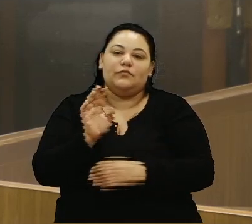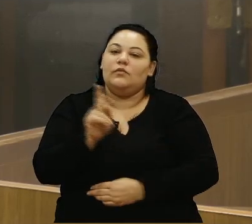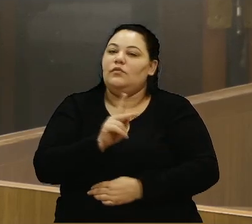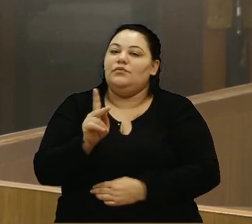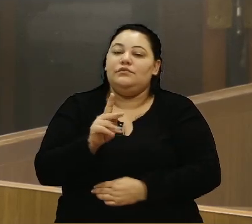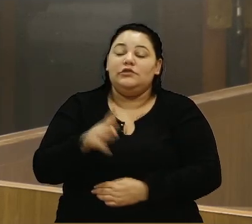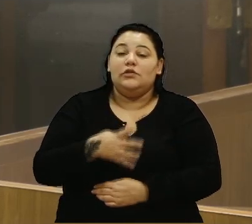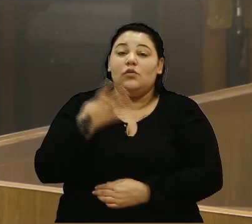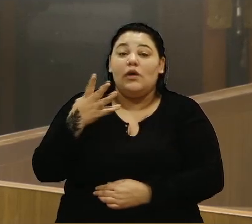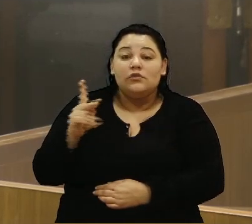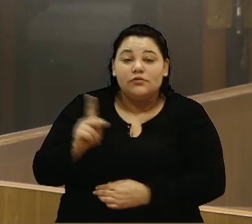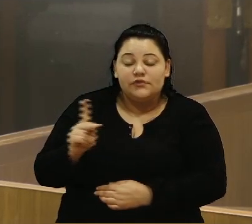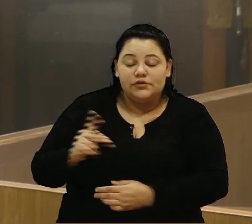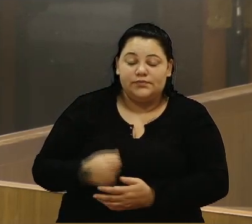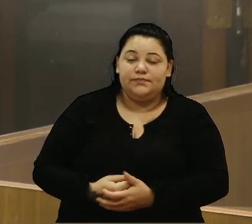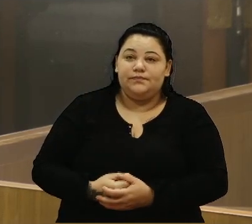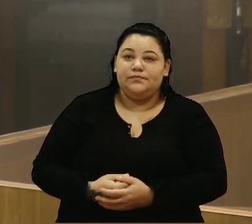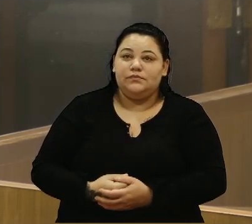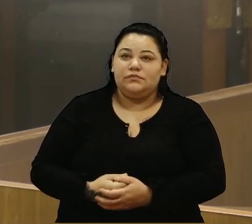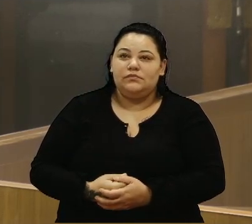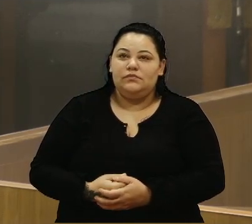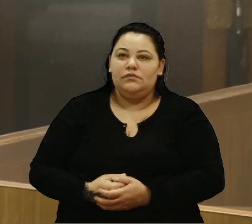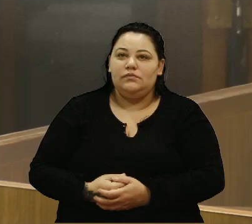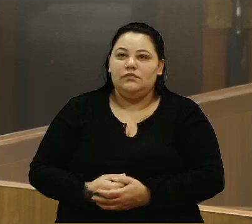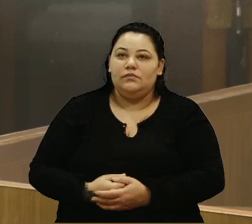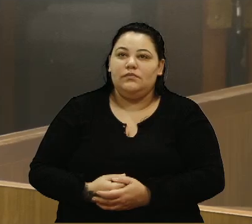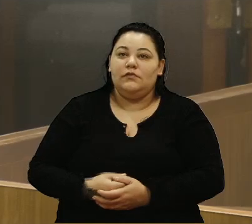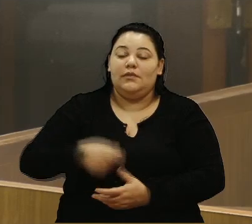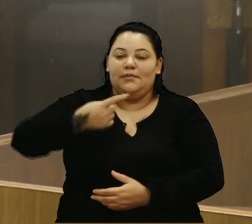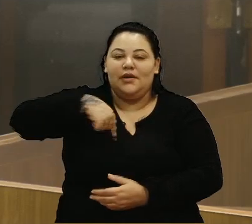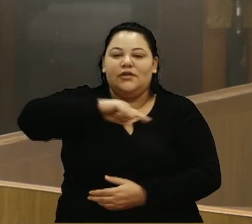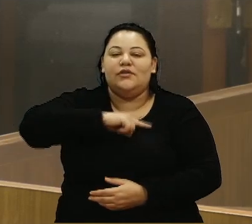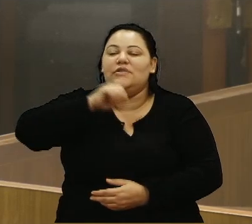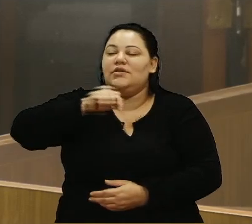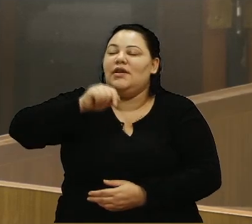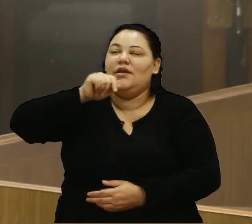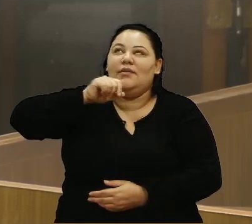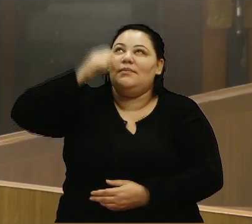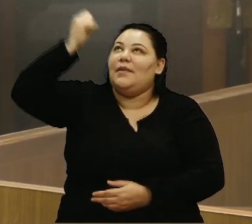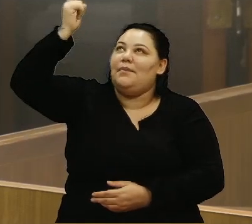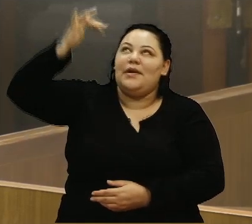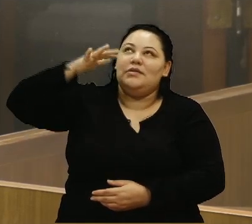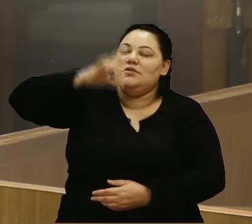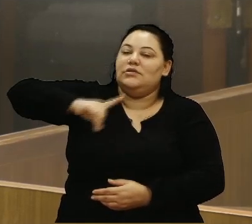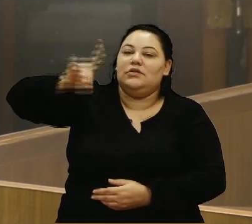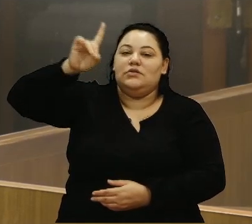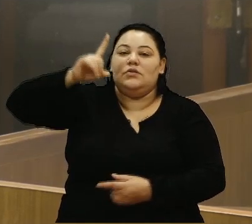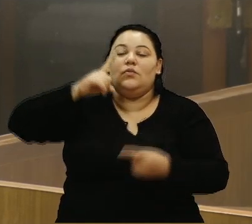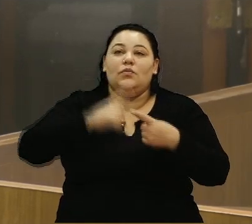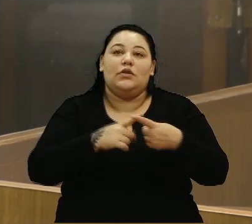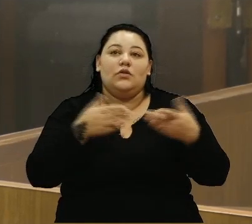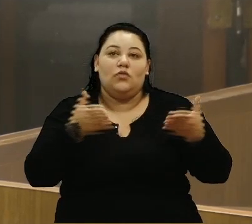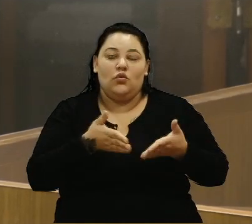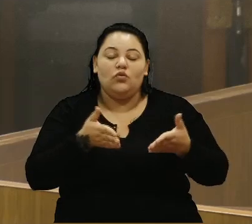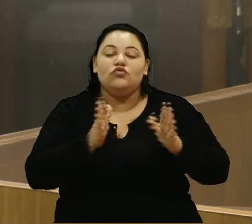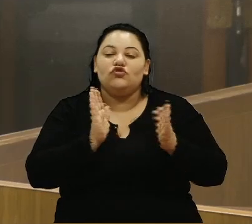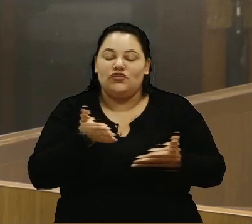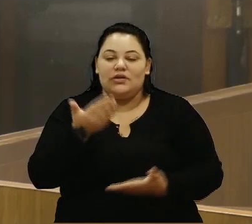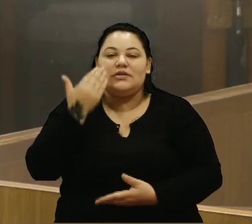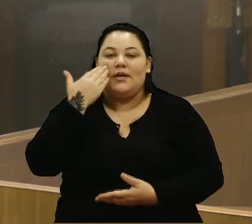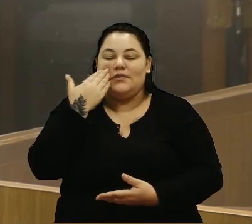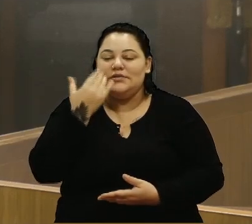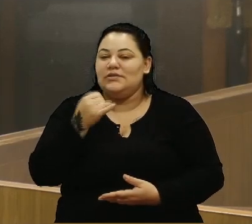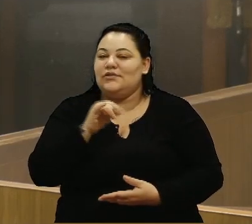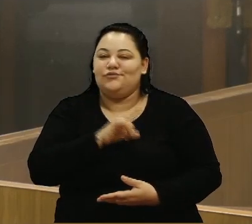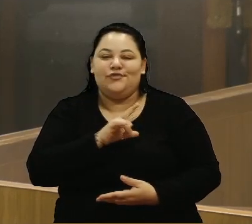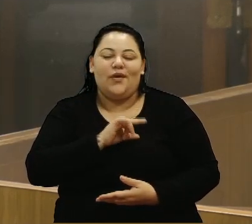professores. Para nós é uma dádiva de Deus, porque hoje a gente sabe que, se não